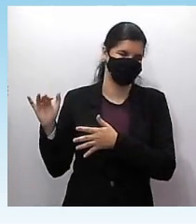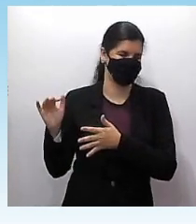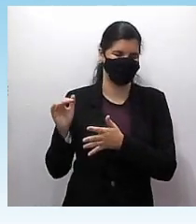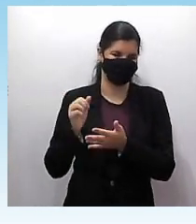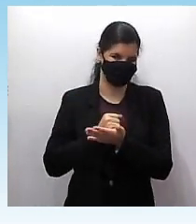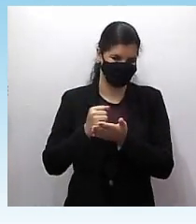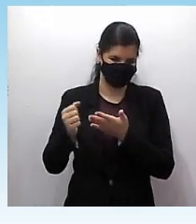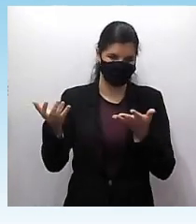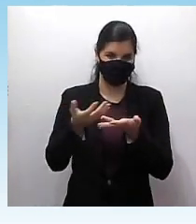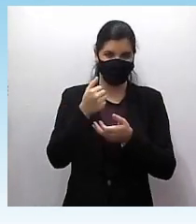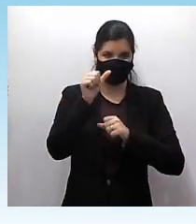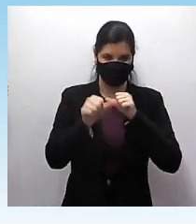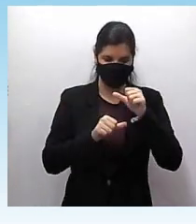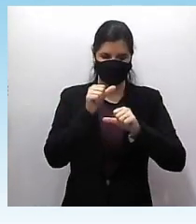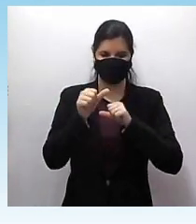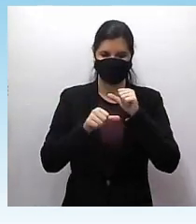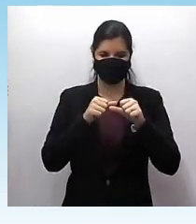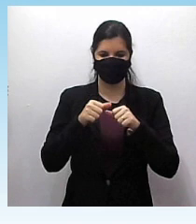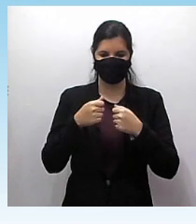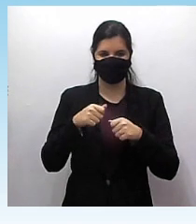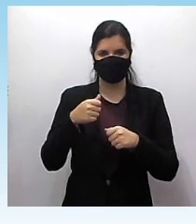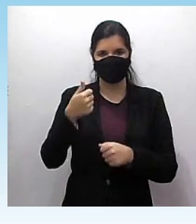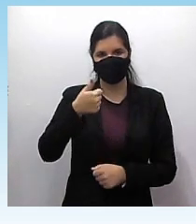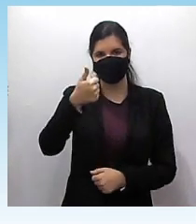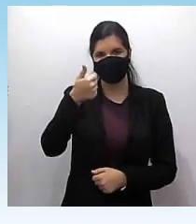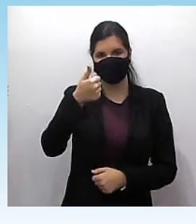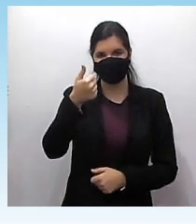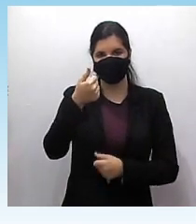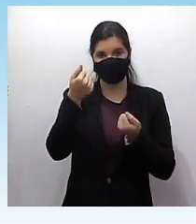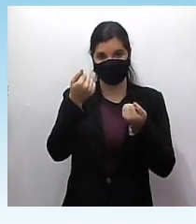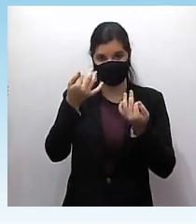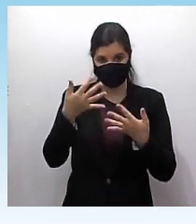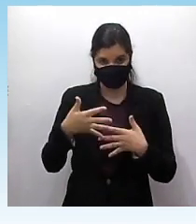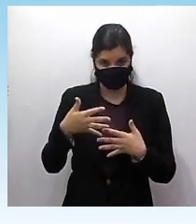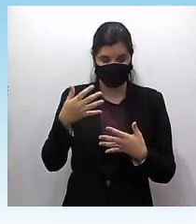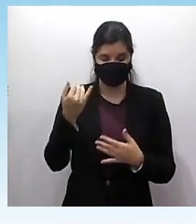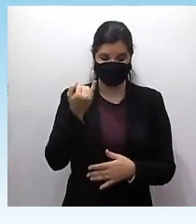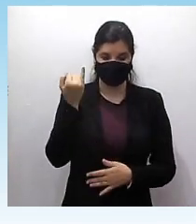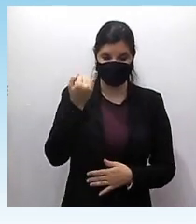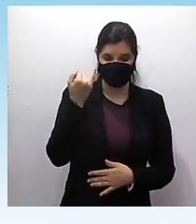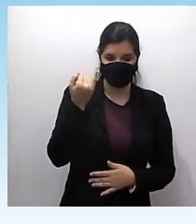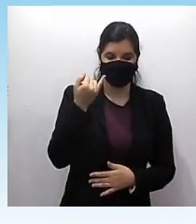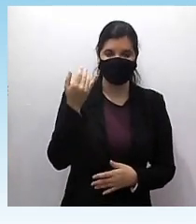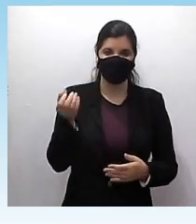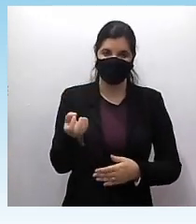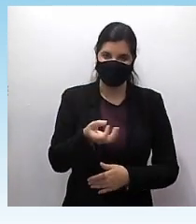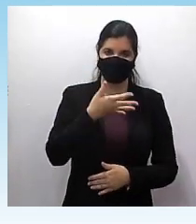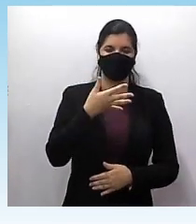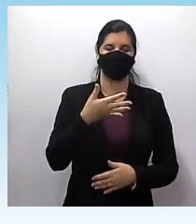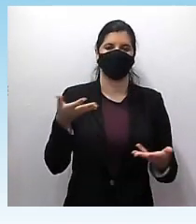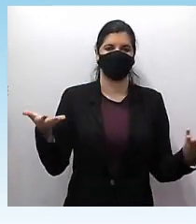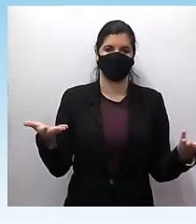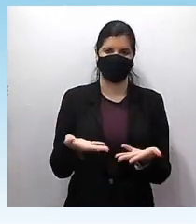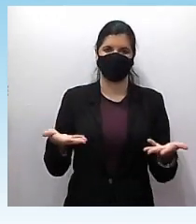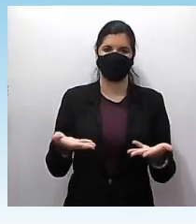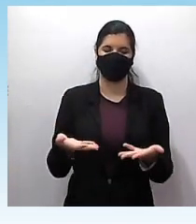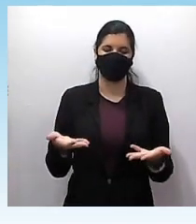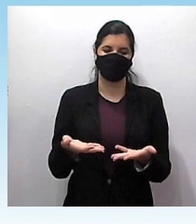realidade. Então, compreender essa primeira classificação é importante antes da gente entrar aqui para o que está moderno, para o que está atual,